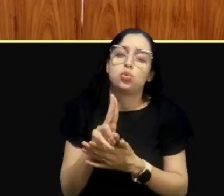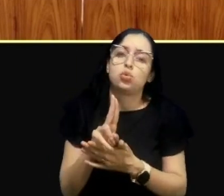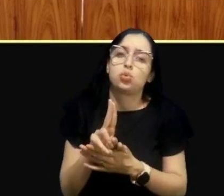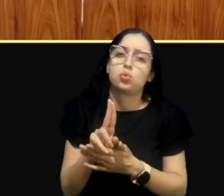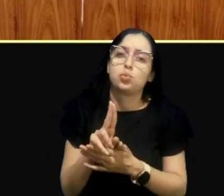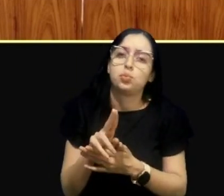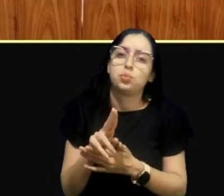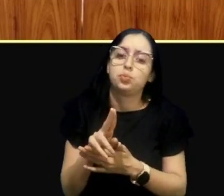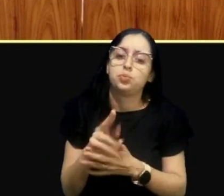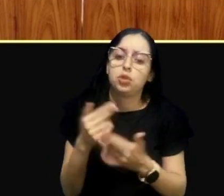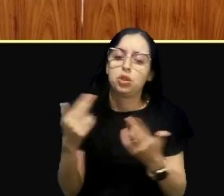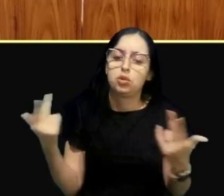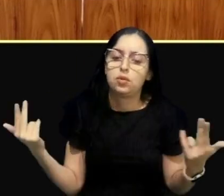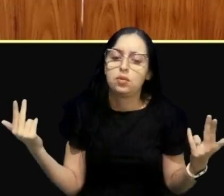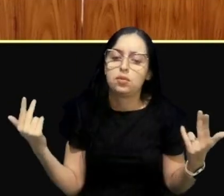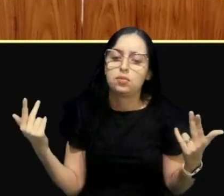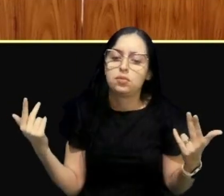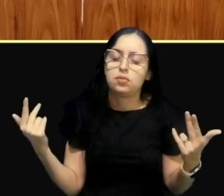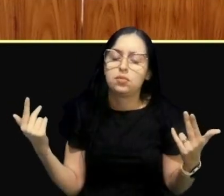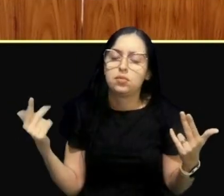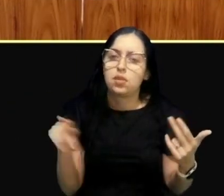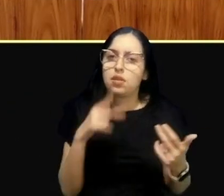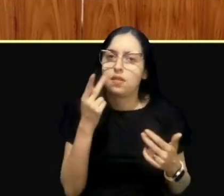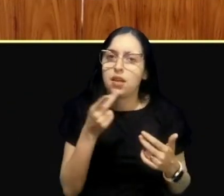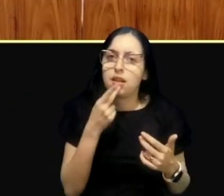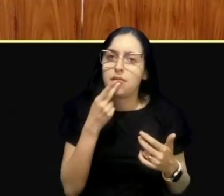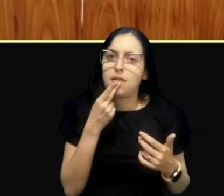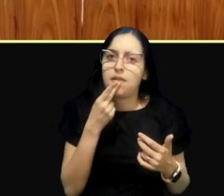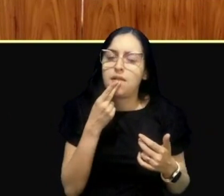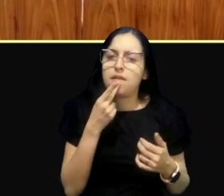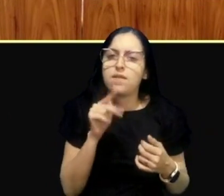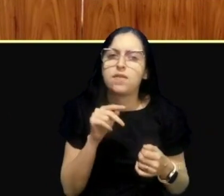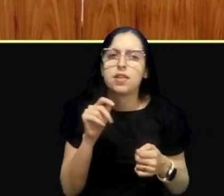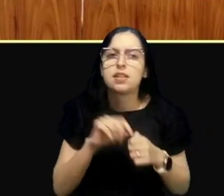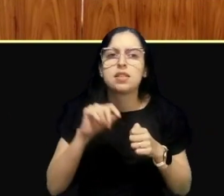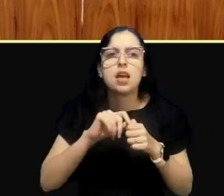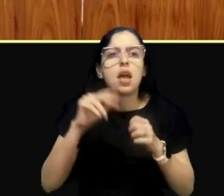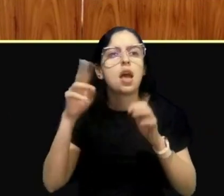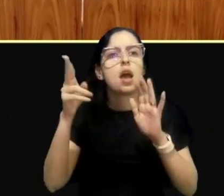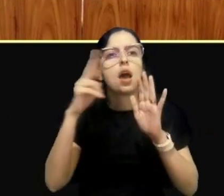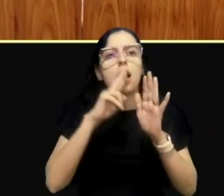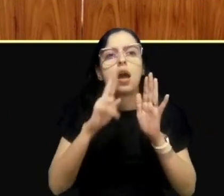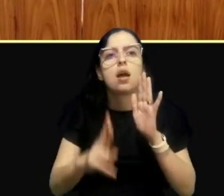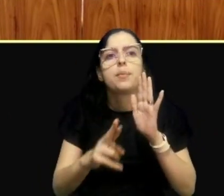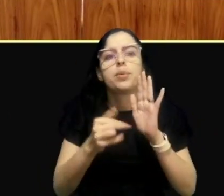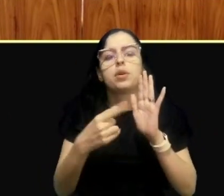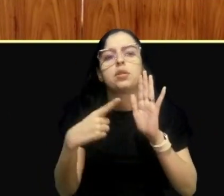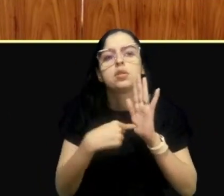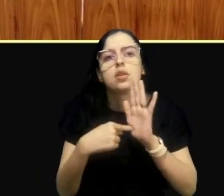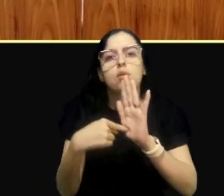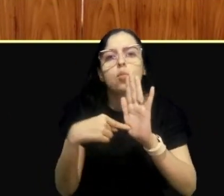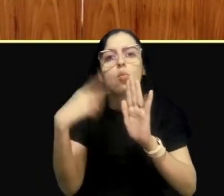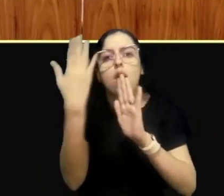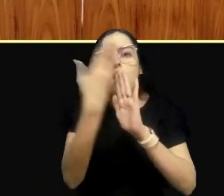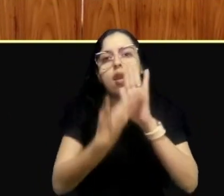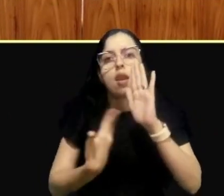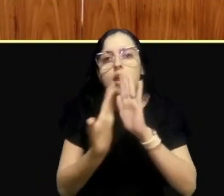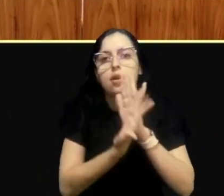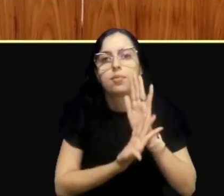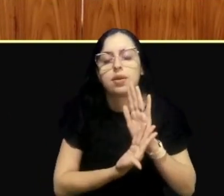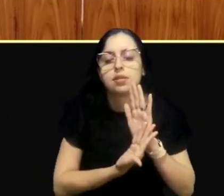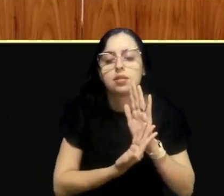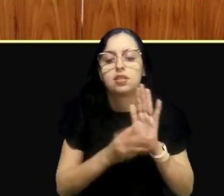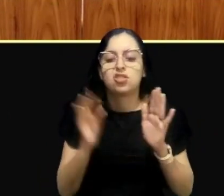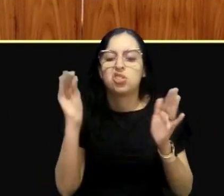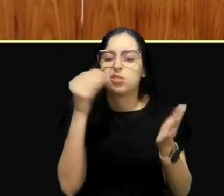também assim, para fazer propostas ou para dizer: "Olha, a paisagem aqui está impactada, ou